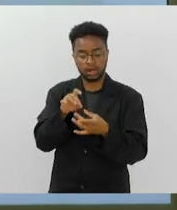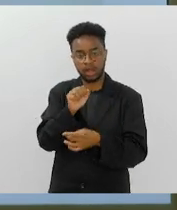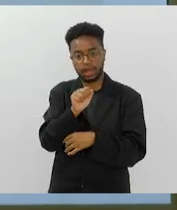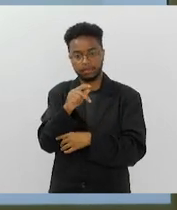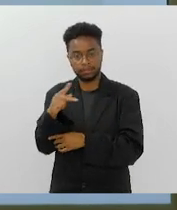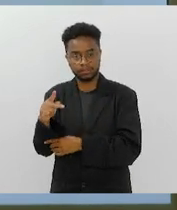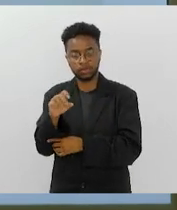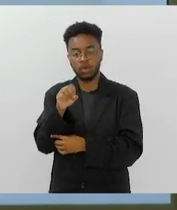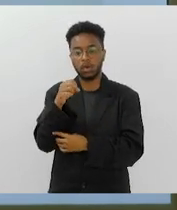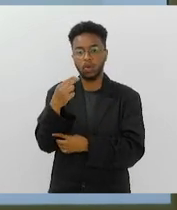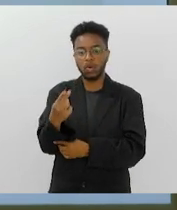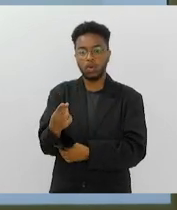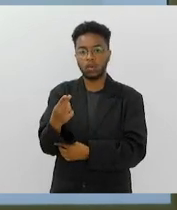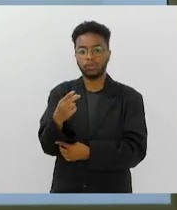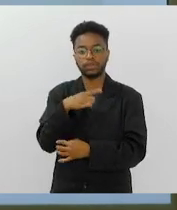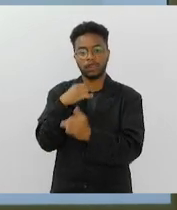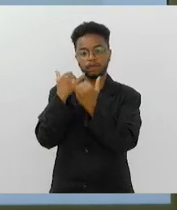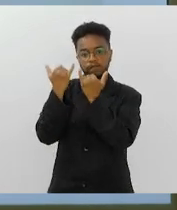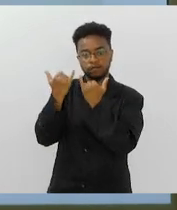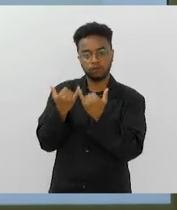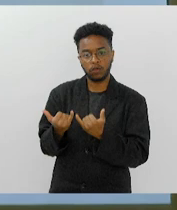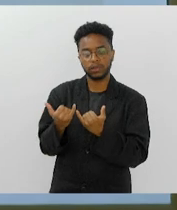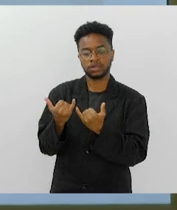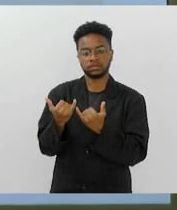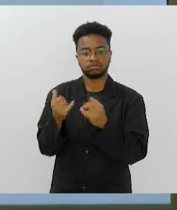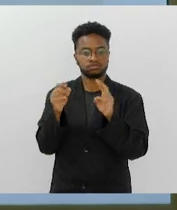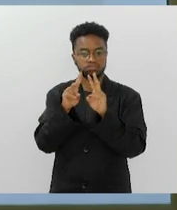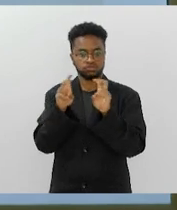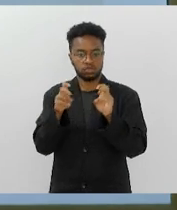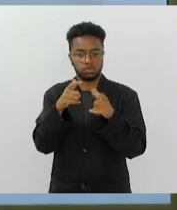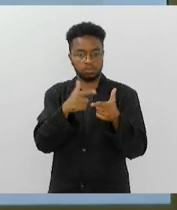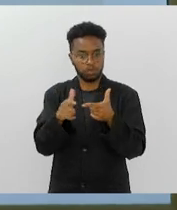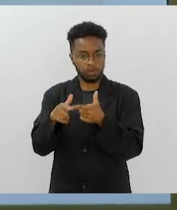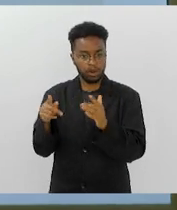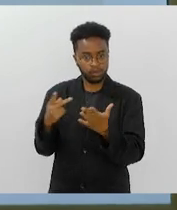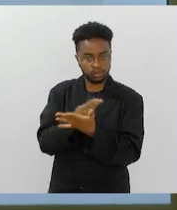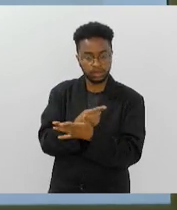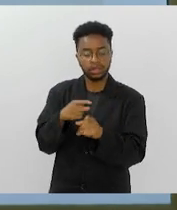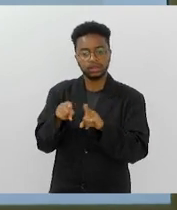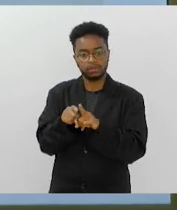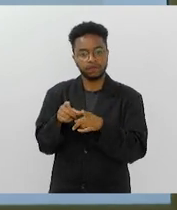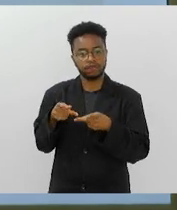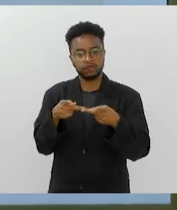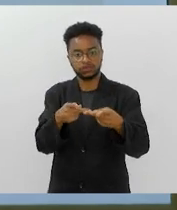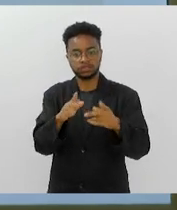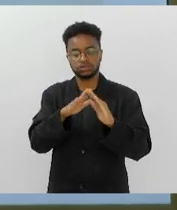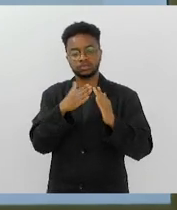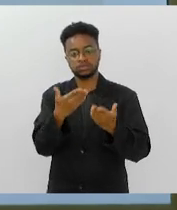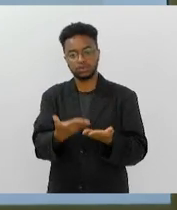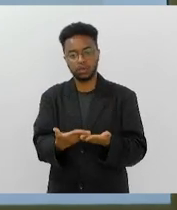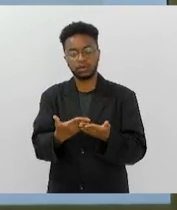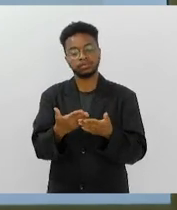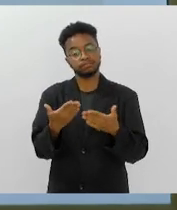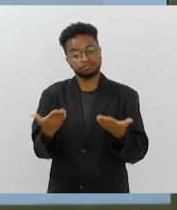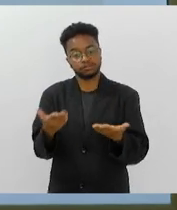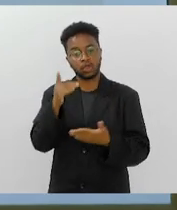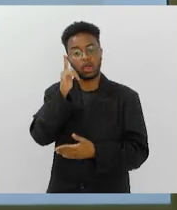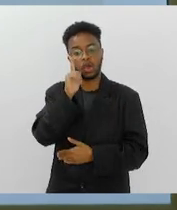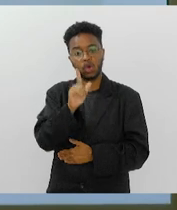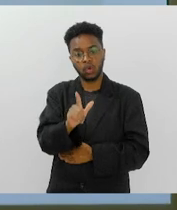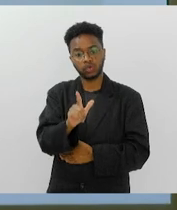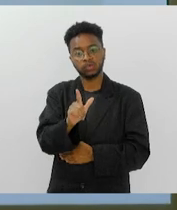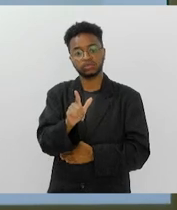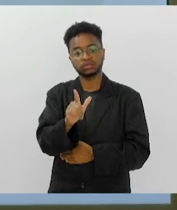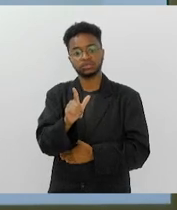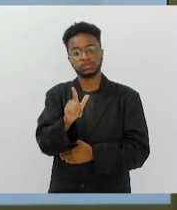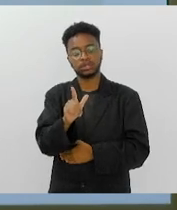alguma notícia de alguma ocorrência, eles também se deslocam até a escola e ali eles conseguem estar dando as